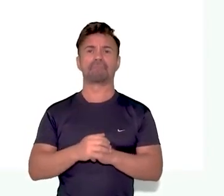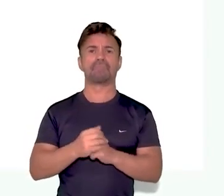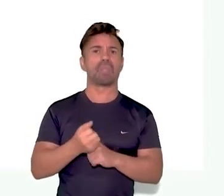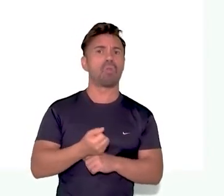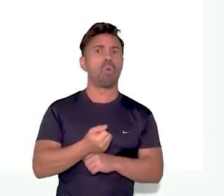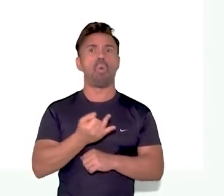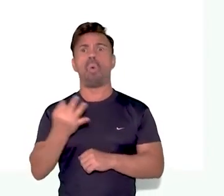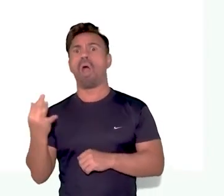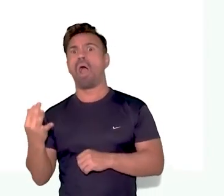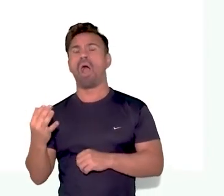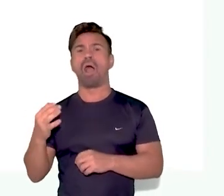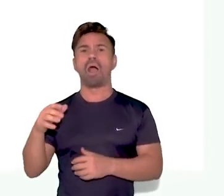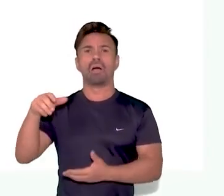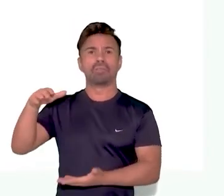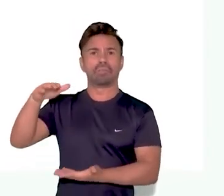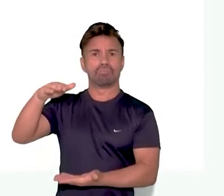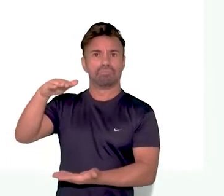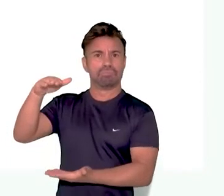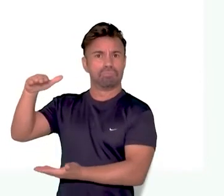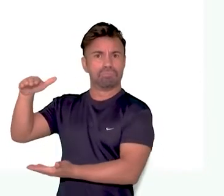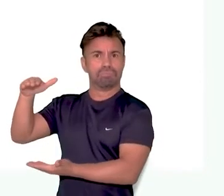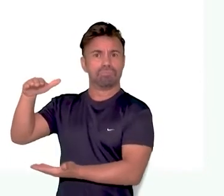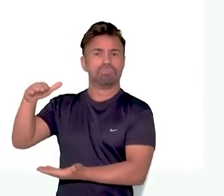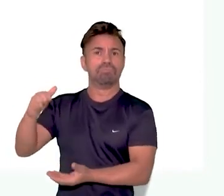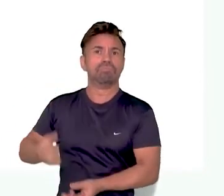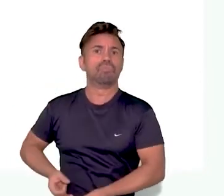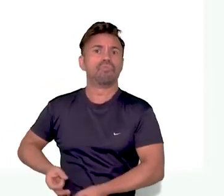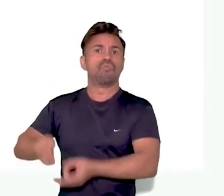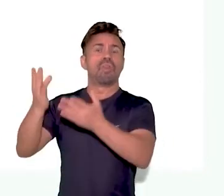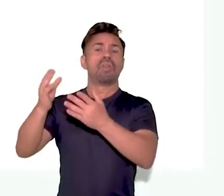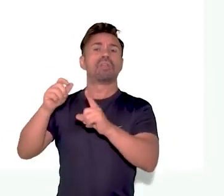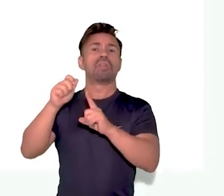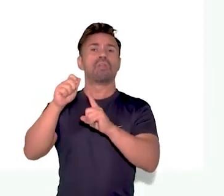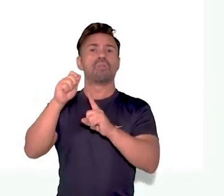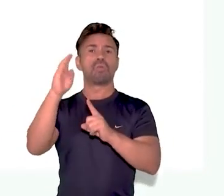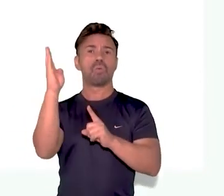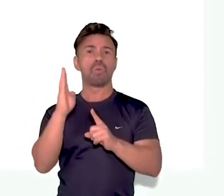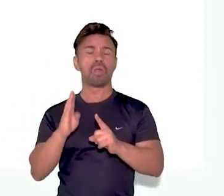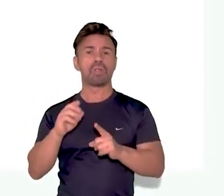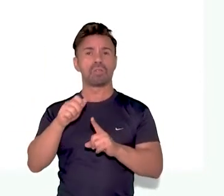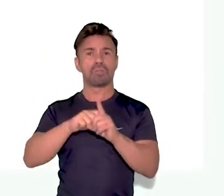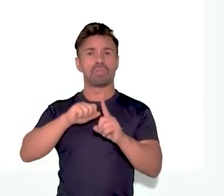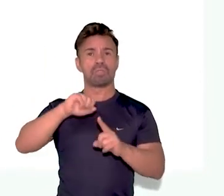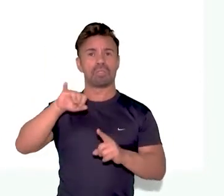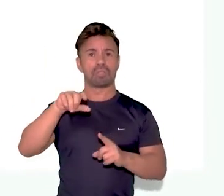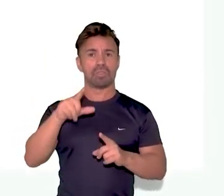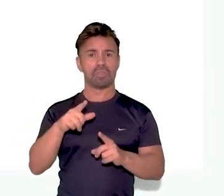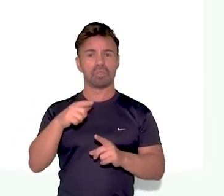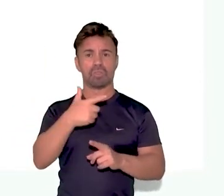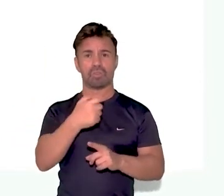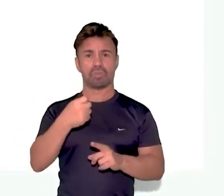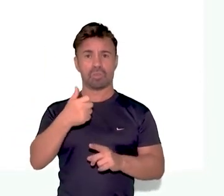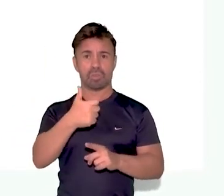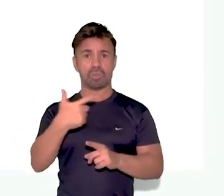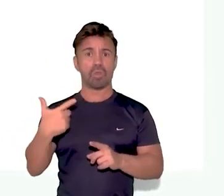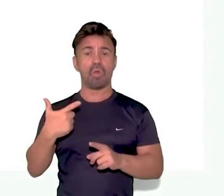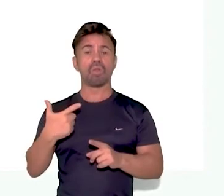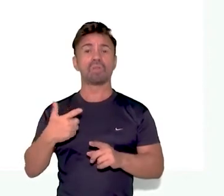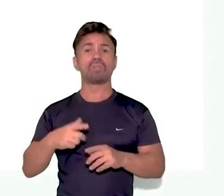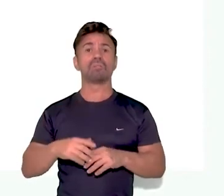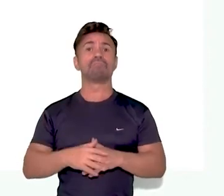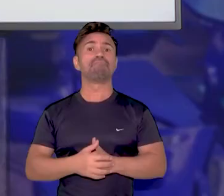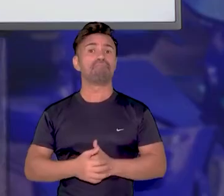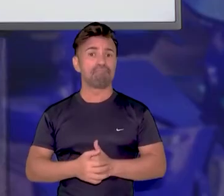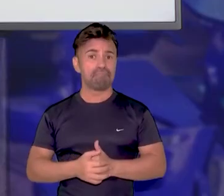em toneladas de soja exportada pelo Brasil no mês de julho de 2012 foi ne